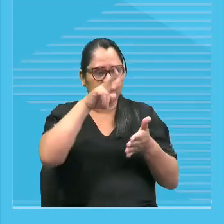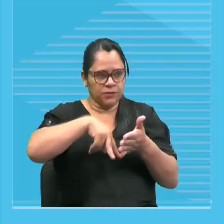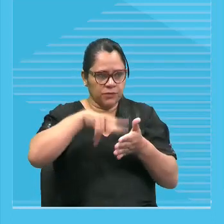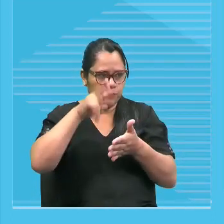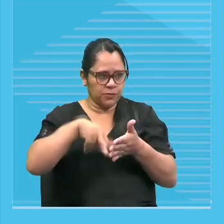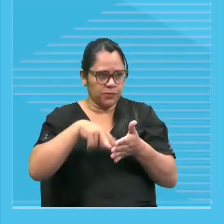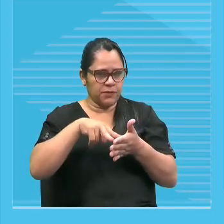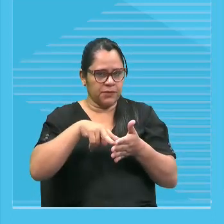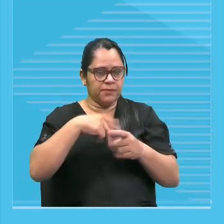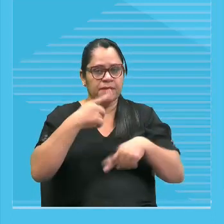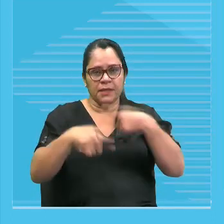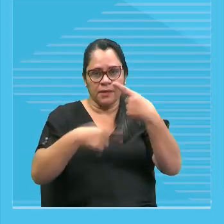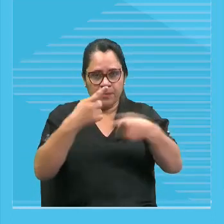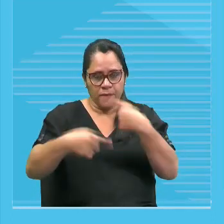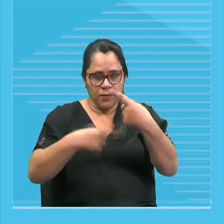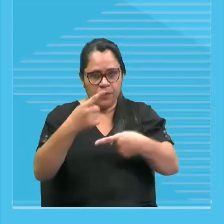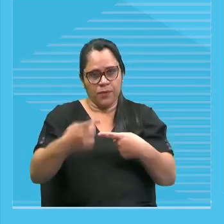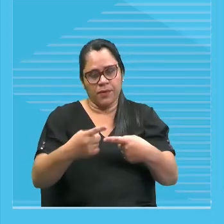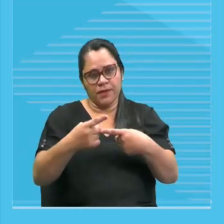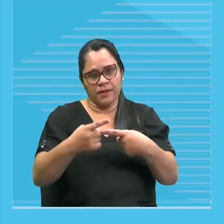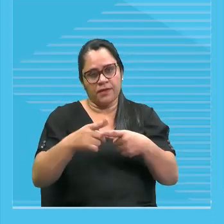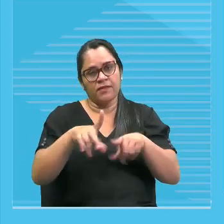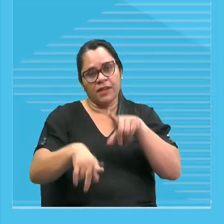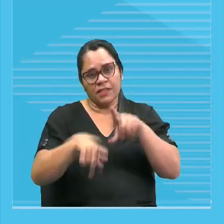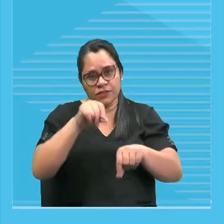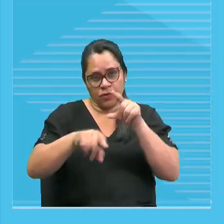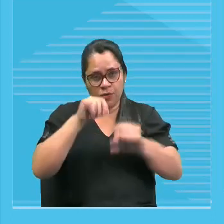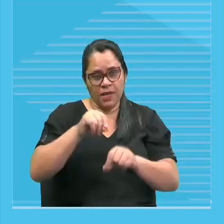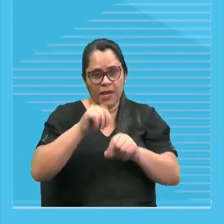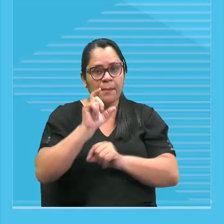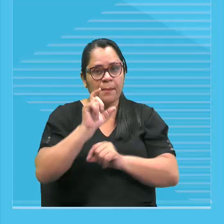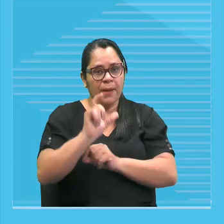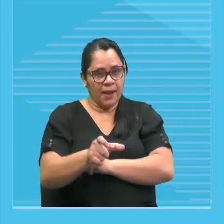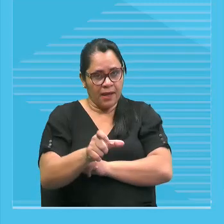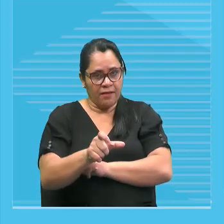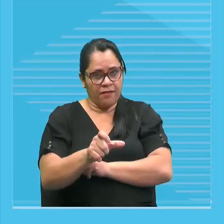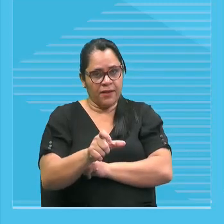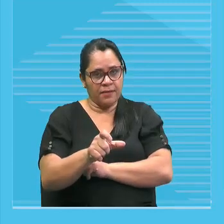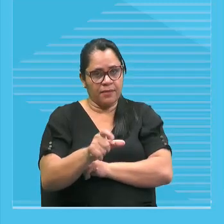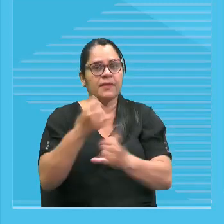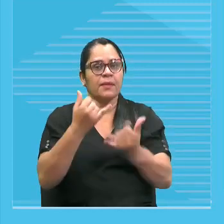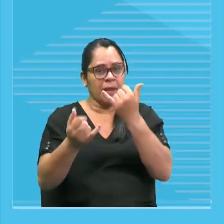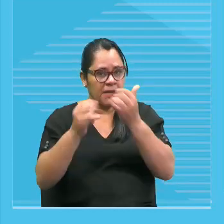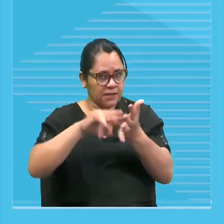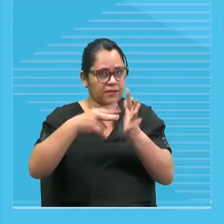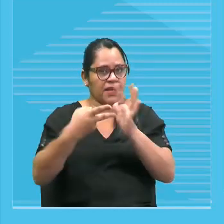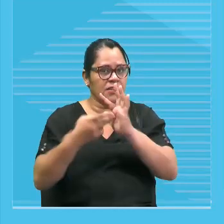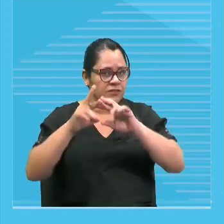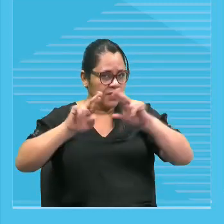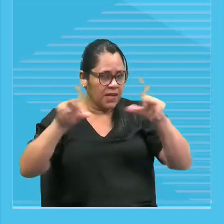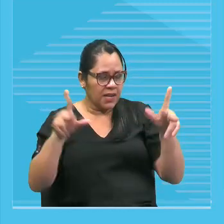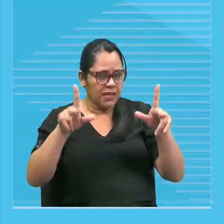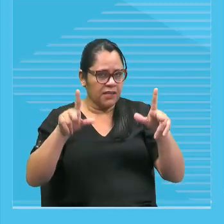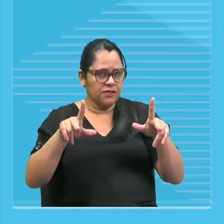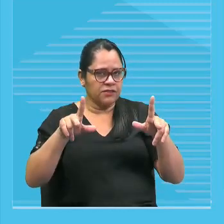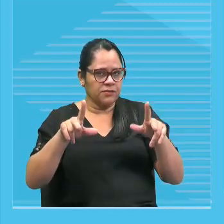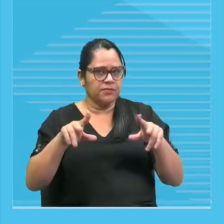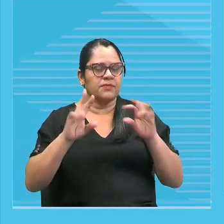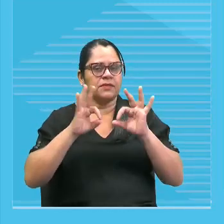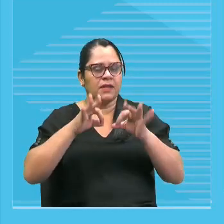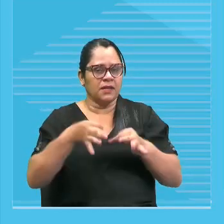E aí depois você vai dizer para mim qual é a falsa cognata arrisca ou então arrisque aí imagine vocês qual seria a falsa